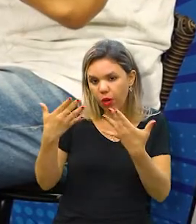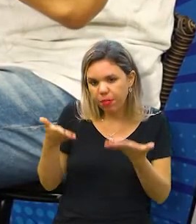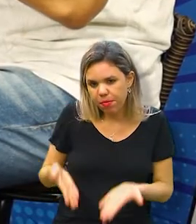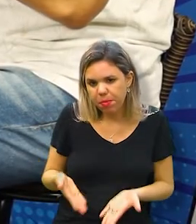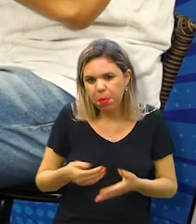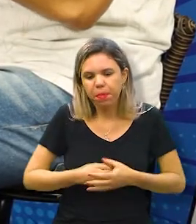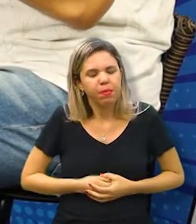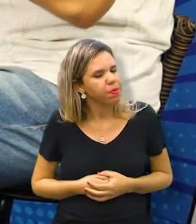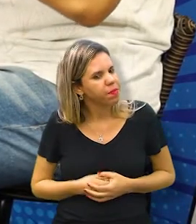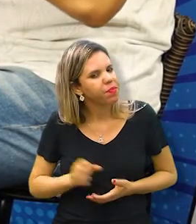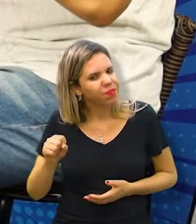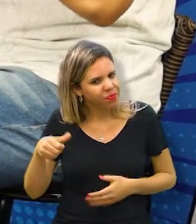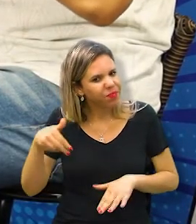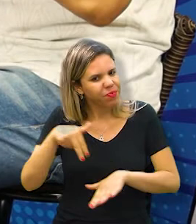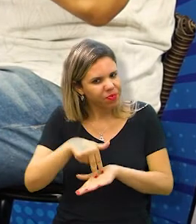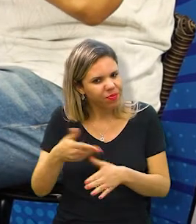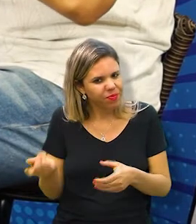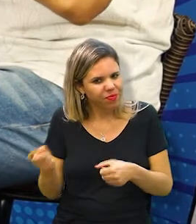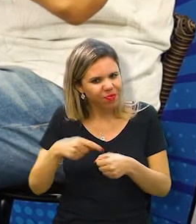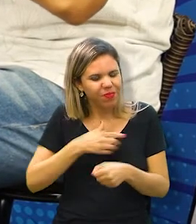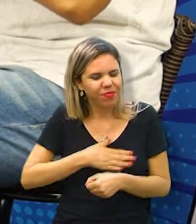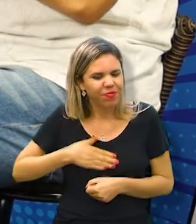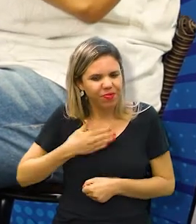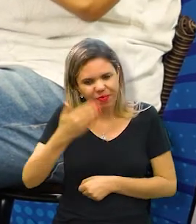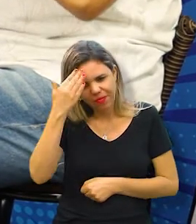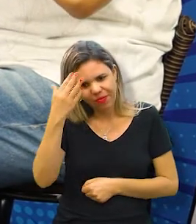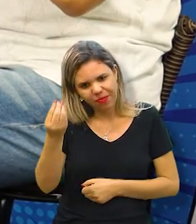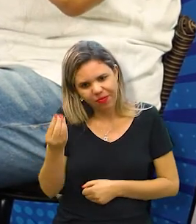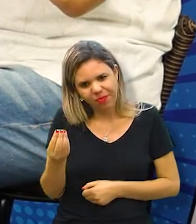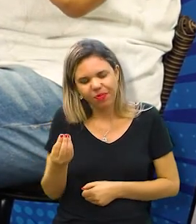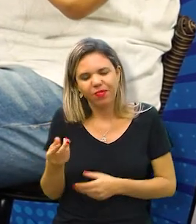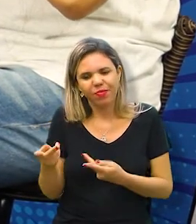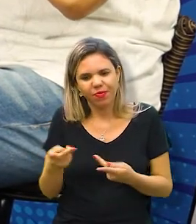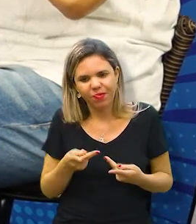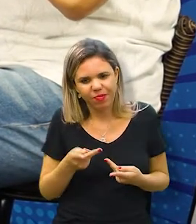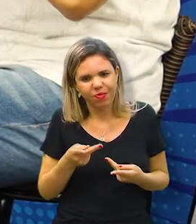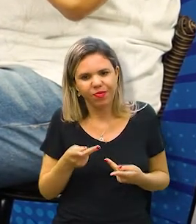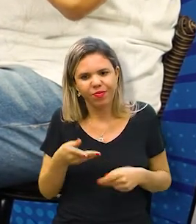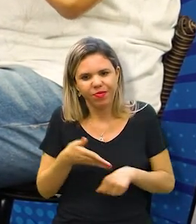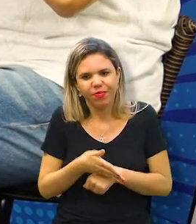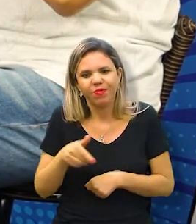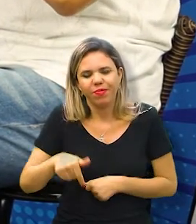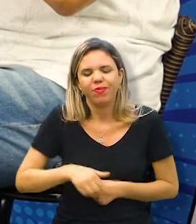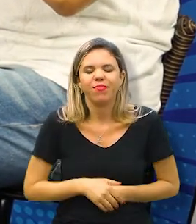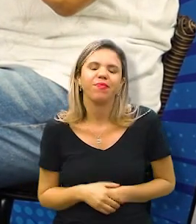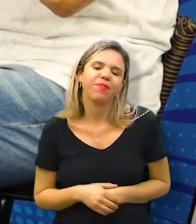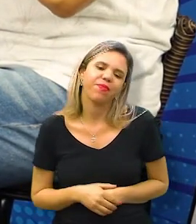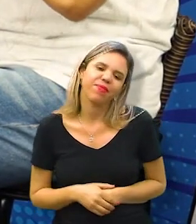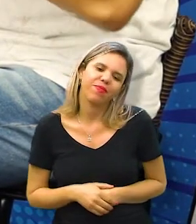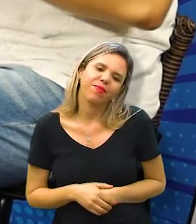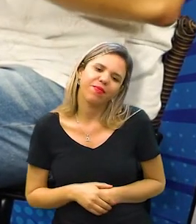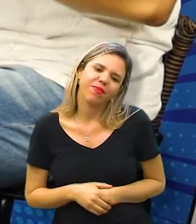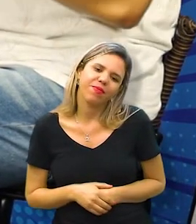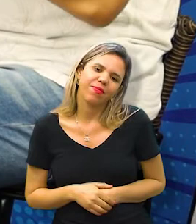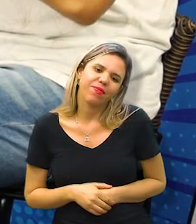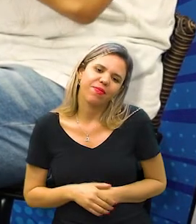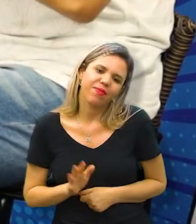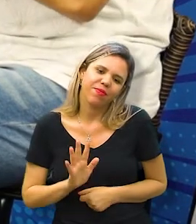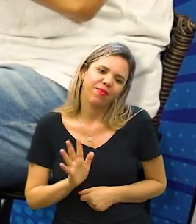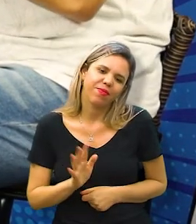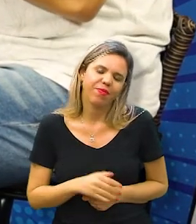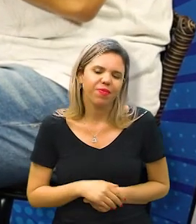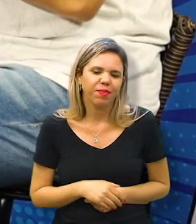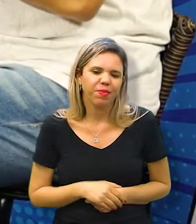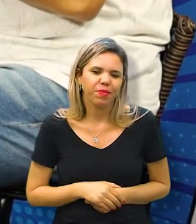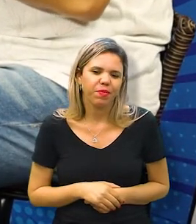gente. Eu vou sim, com o maior prazer. Eu agradeço muito o convite, agradeço ter participado aqui. Valeu, até a próxima.